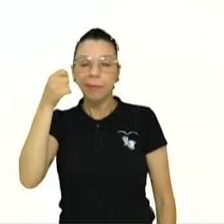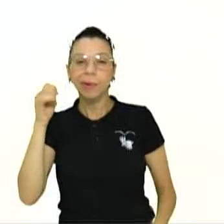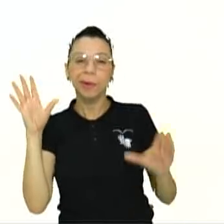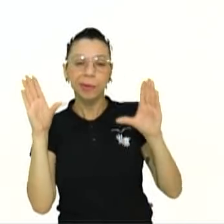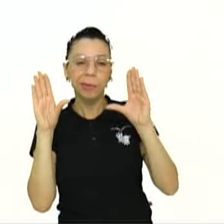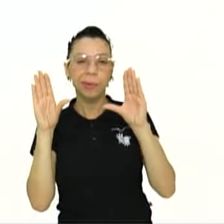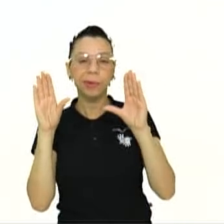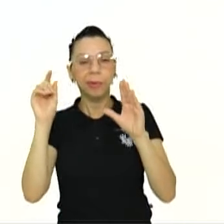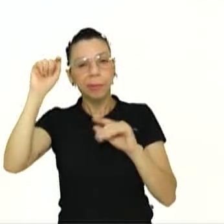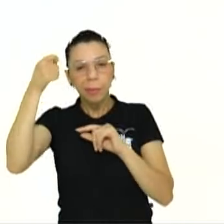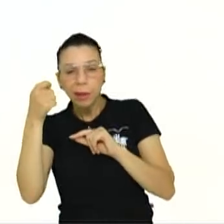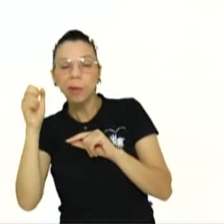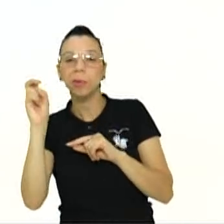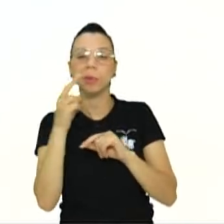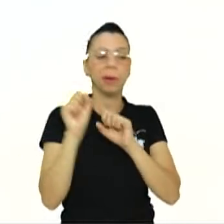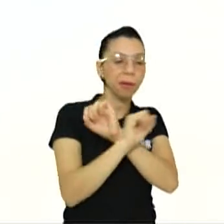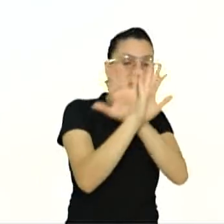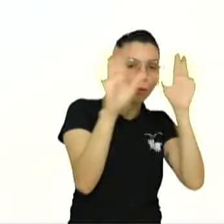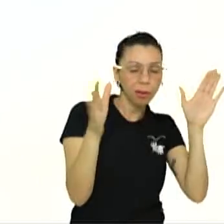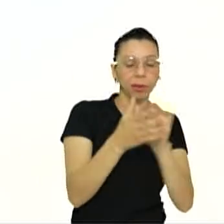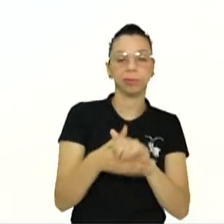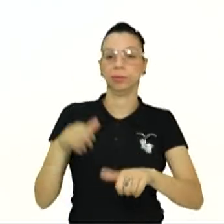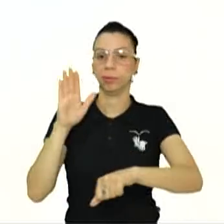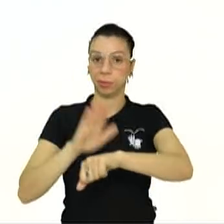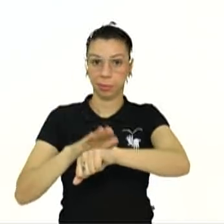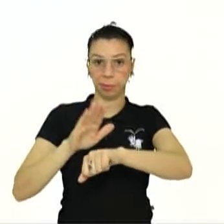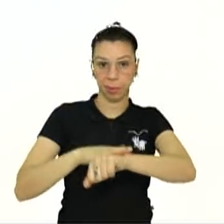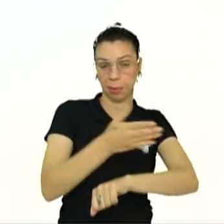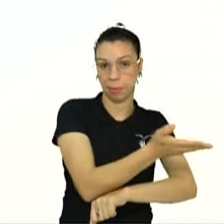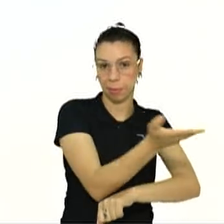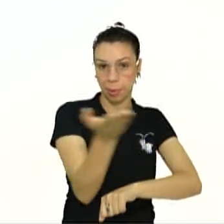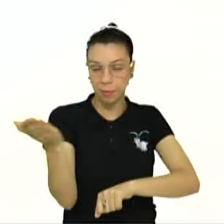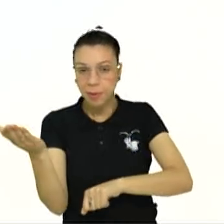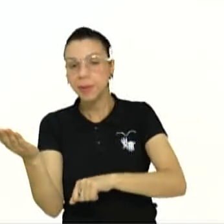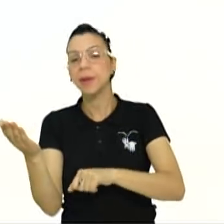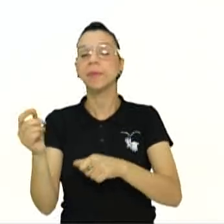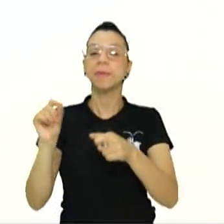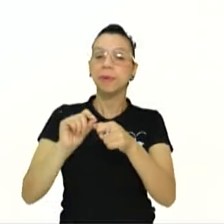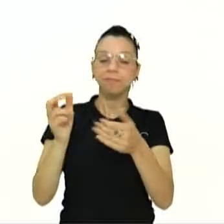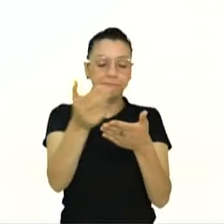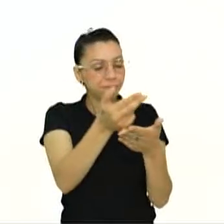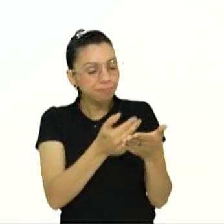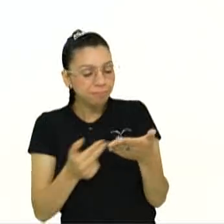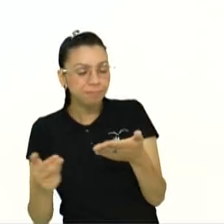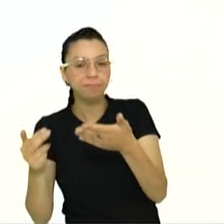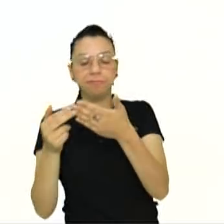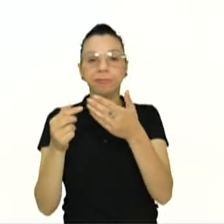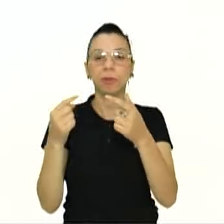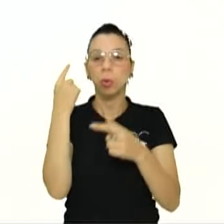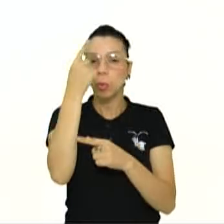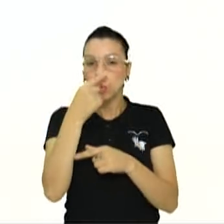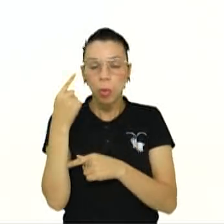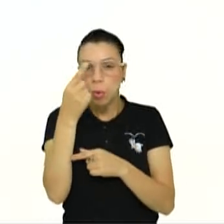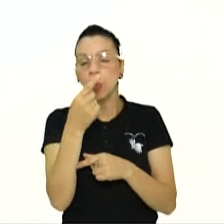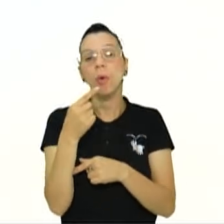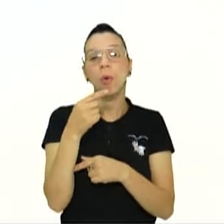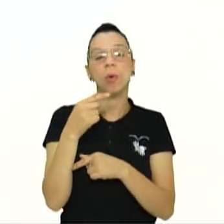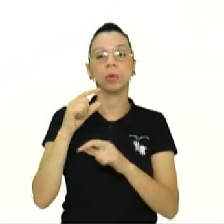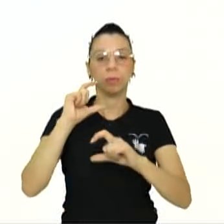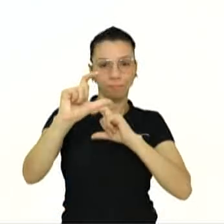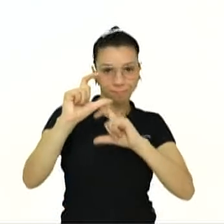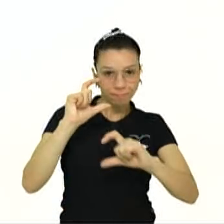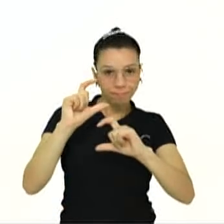claros. Agora eu vou dar um tempinho para vocês fazerem esse desenho do olho do mangá.